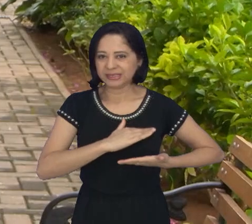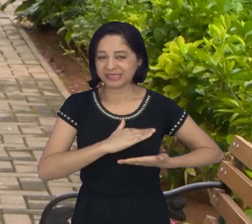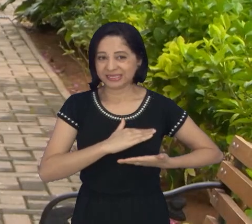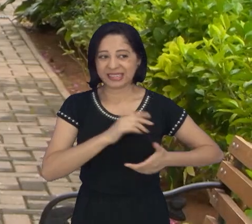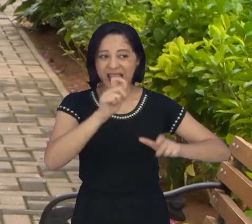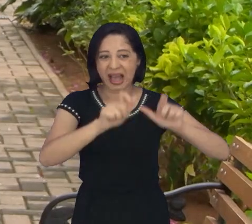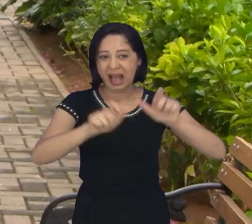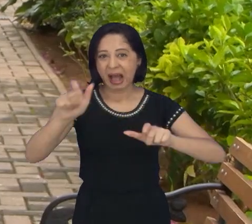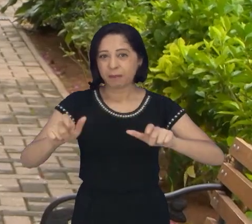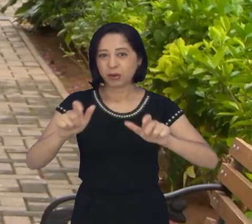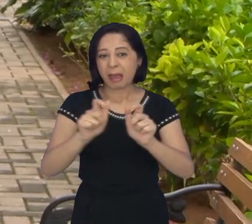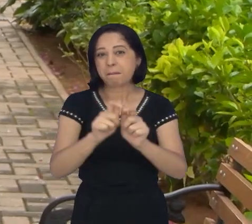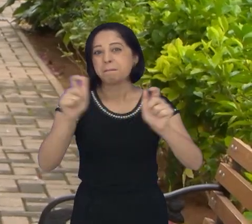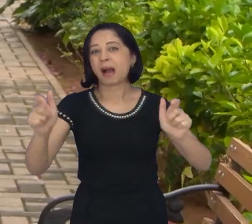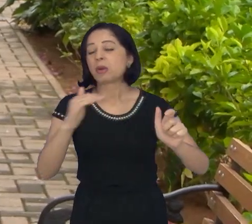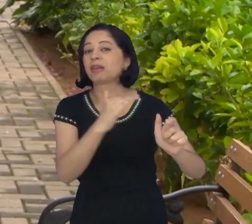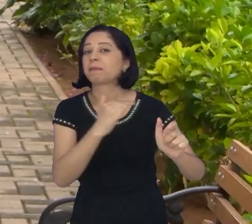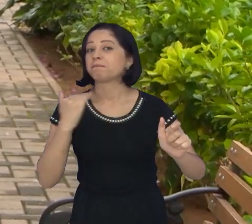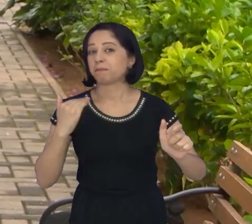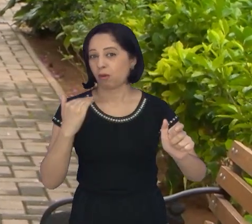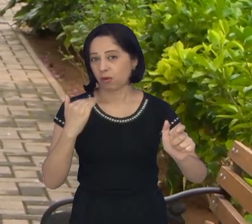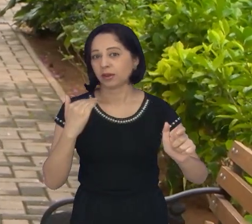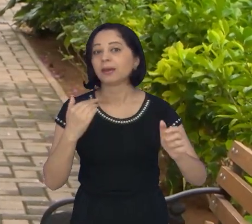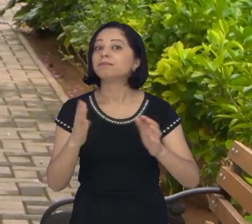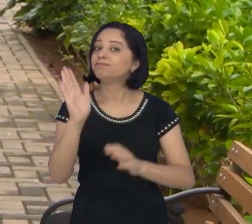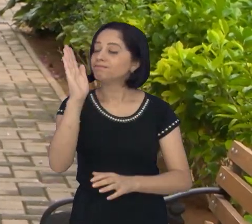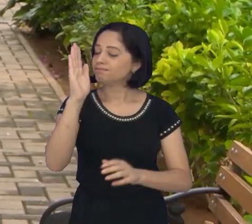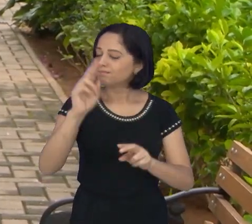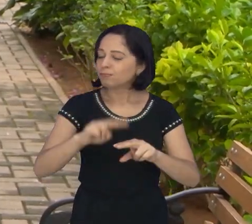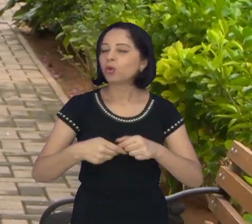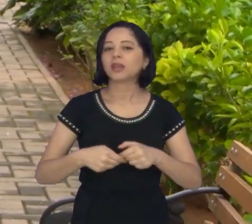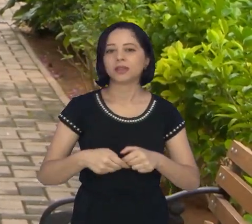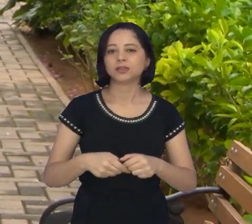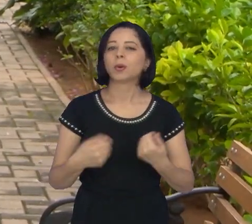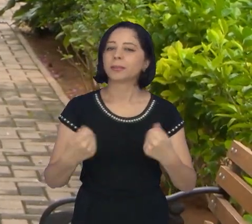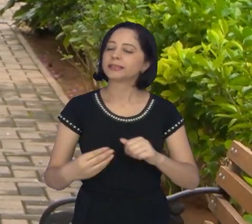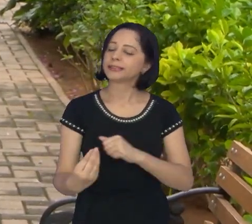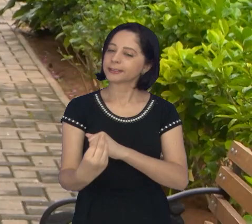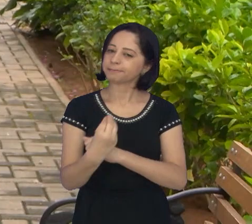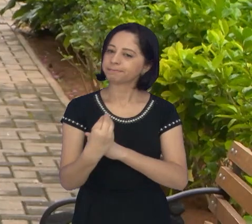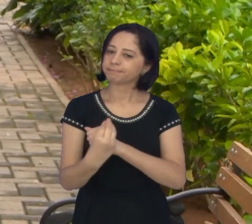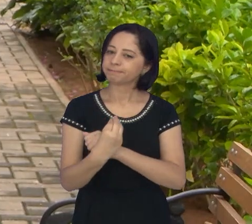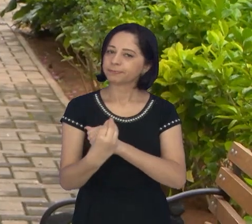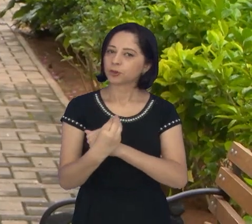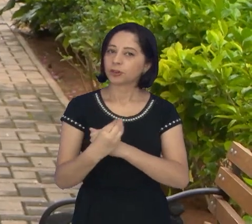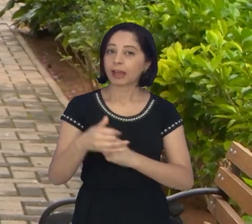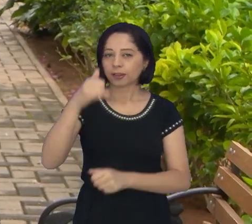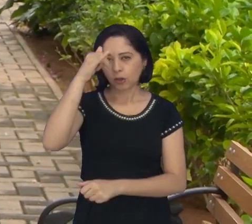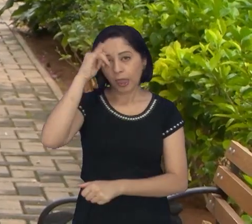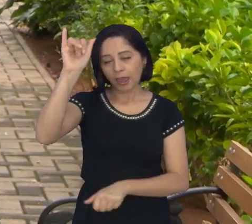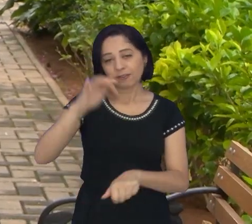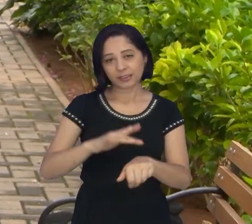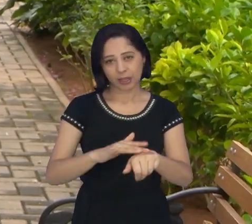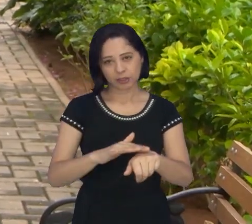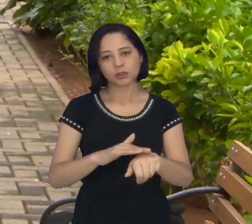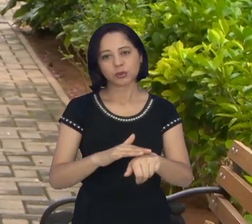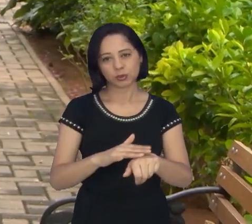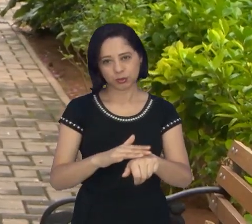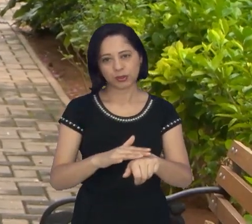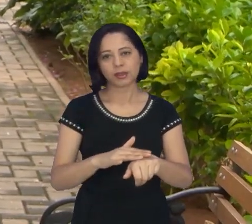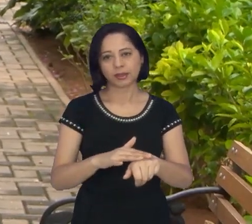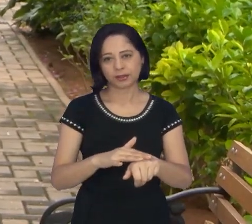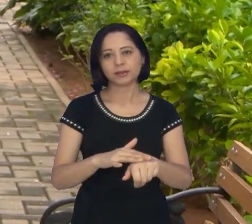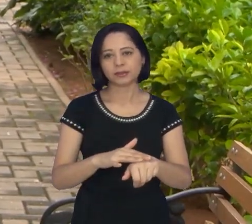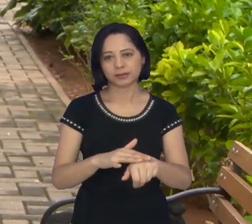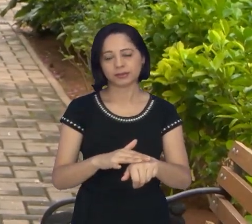mais mata mulheres no Brasil. Por isso, os cuidados e, claro, a prevenção são essenciais em todo o